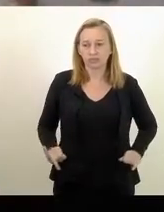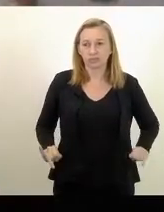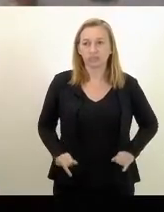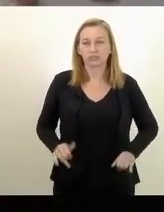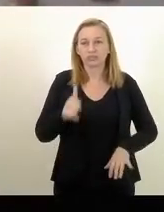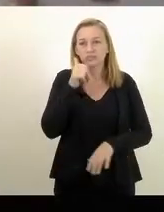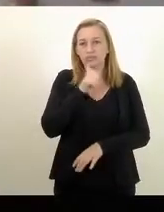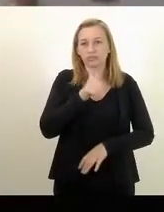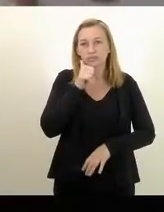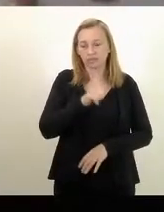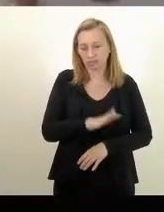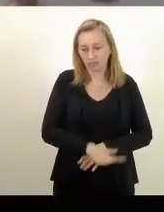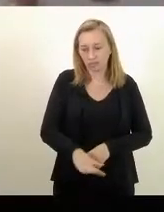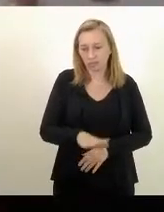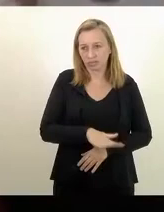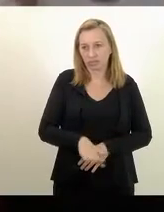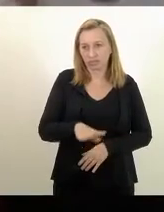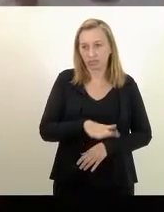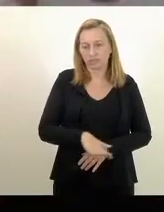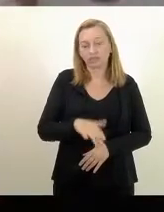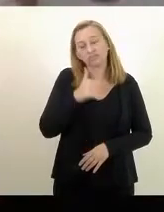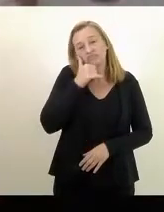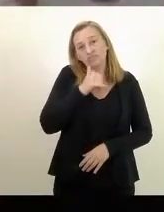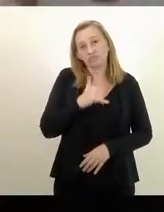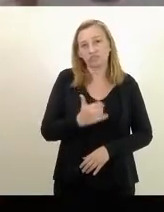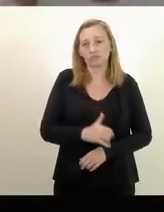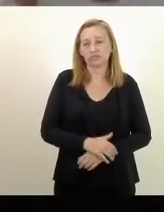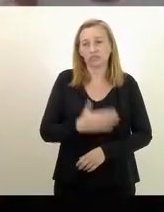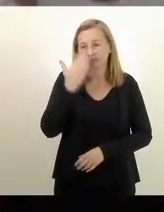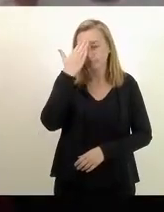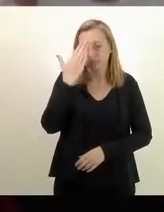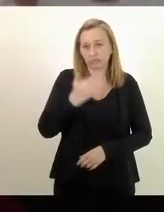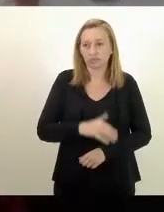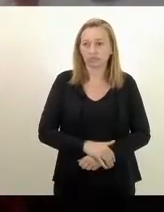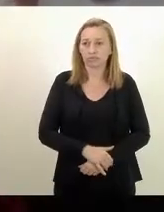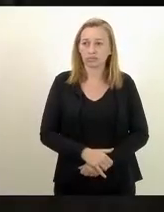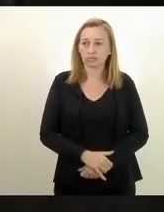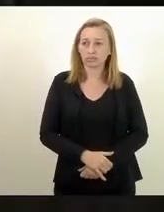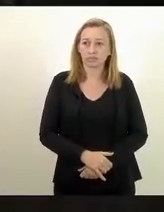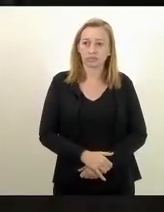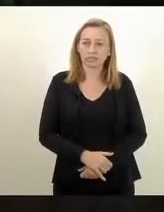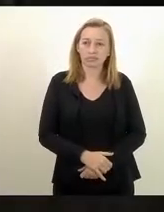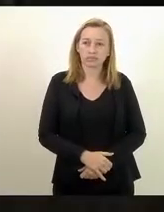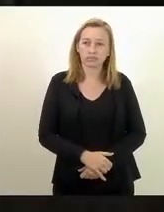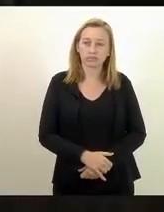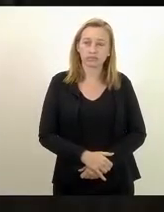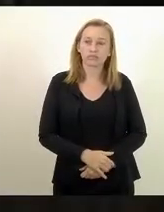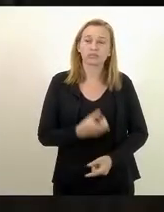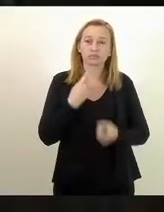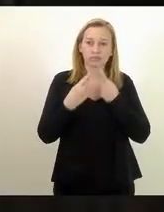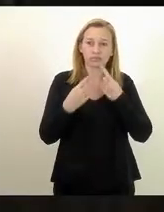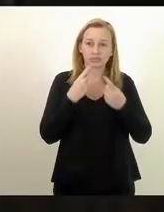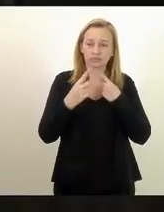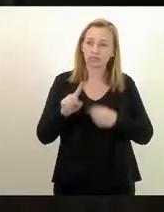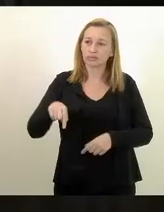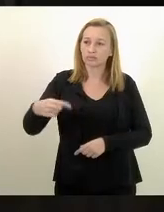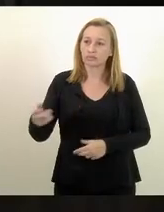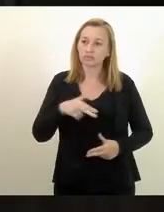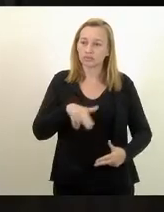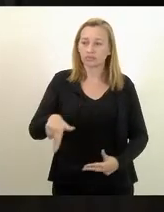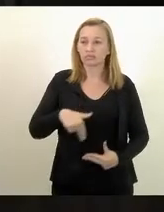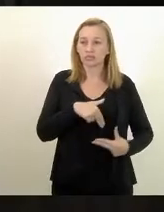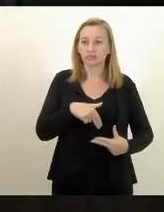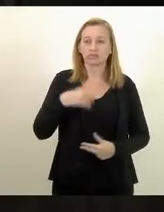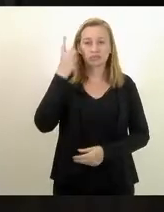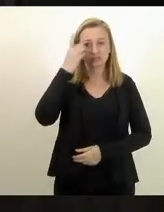as crianças e as mulheres muito obrigado para discutir o próximo orador é